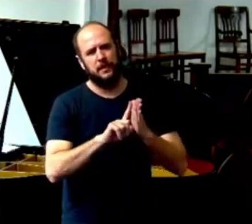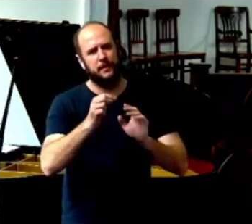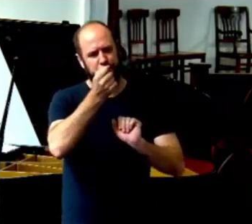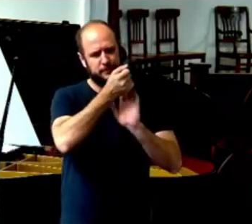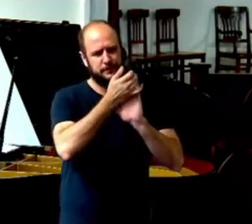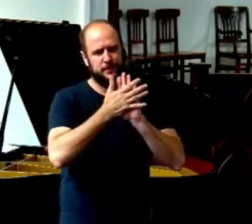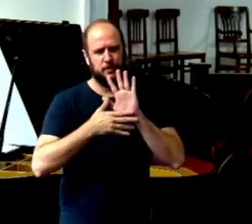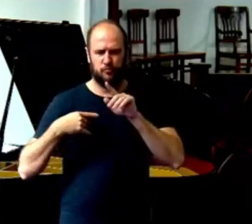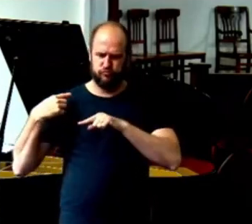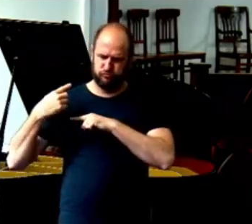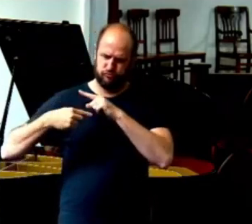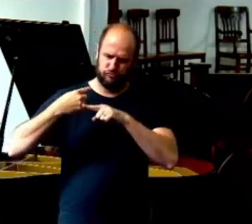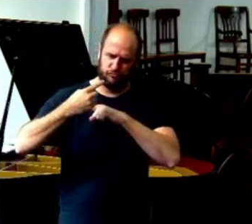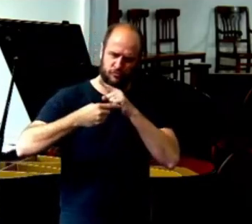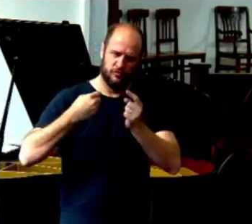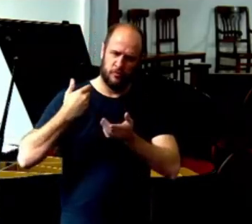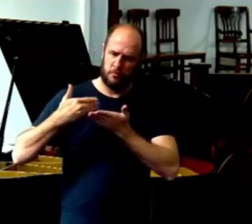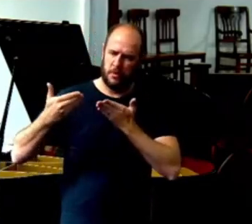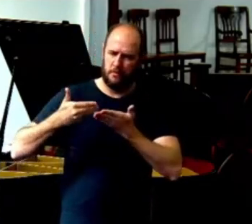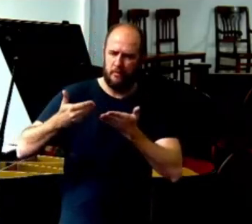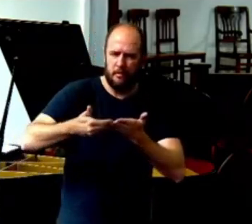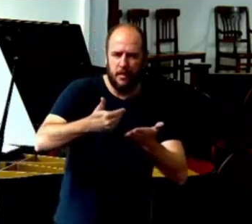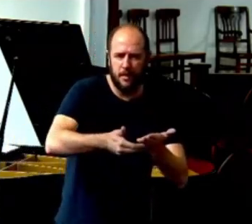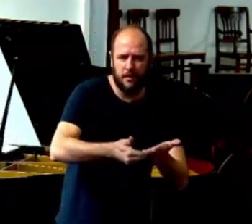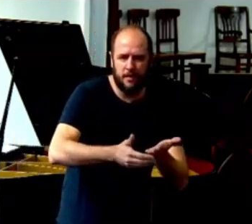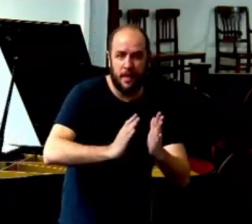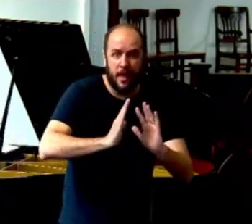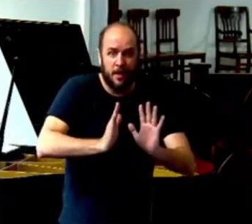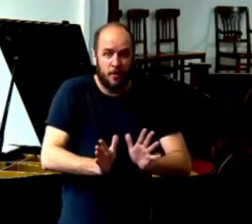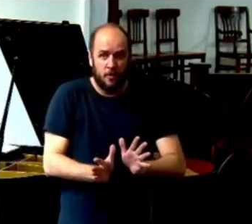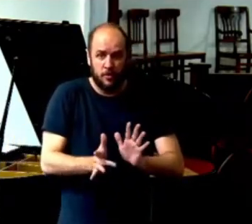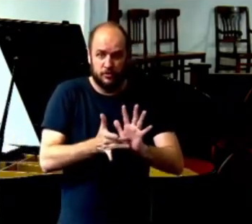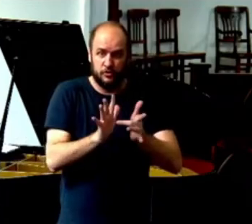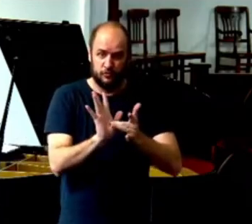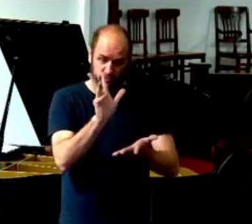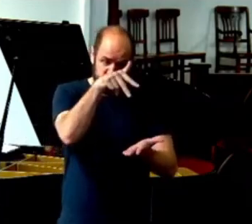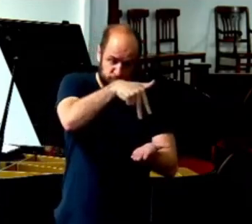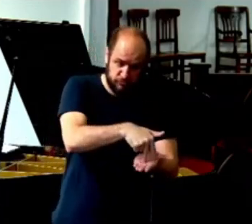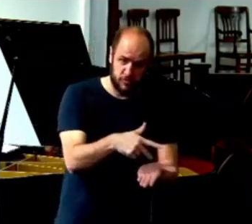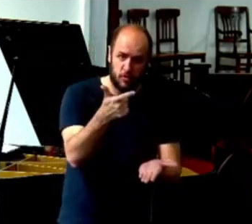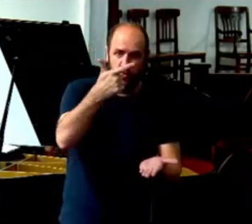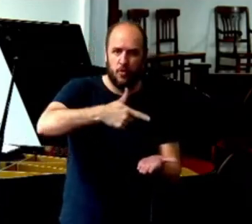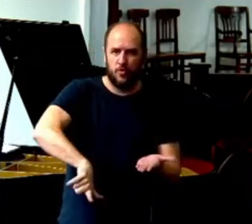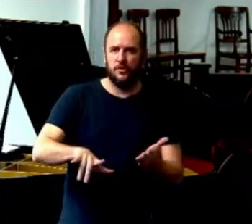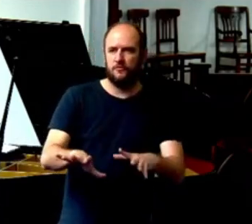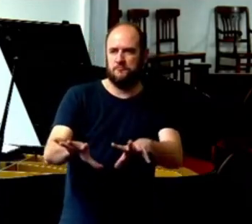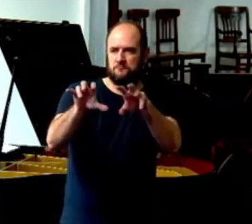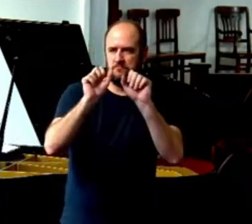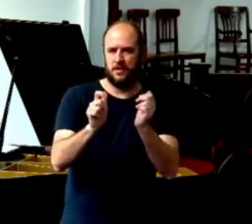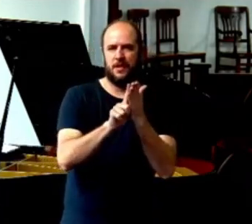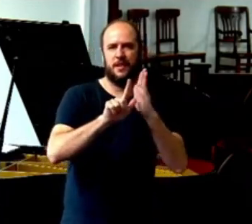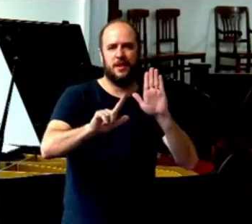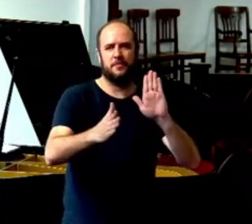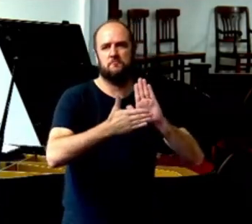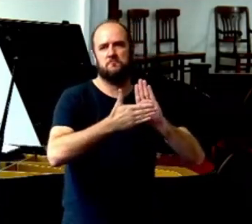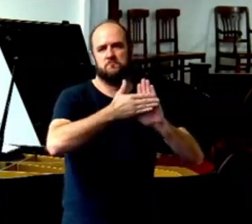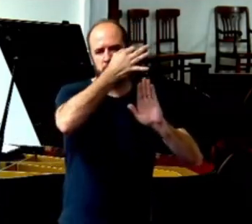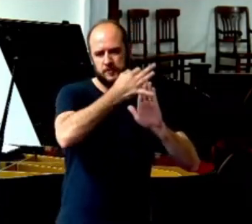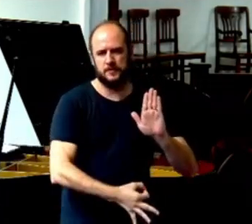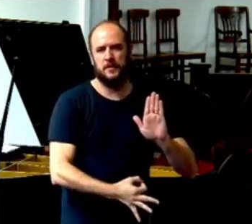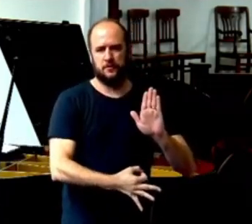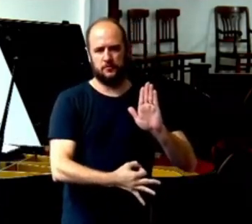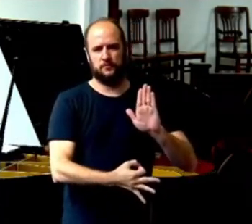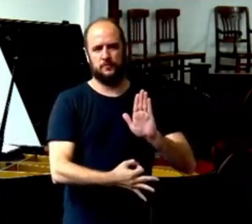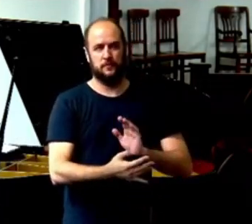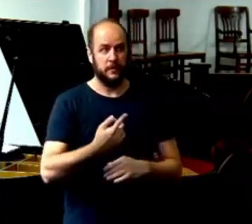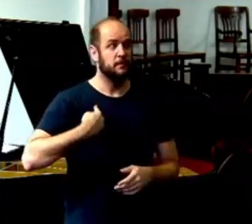dos séculos e precisava do seu verdadeiro intérprete, para que nós possamos entender a lei de